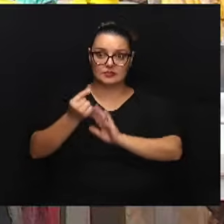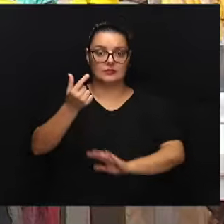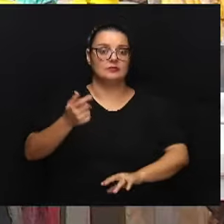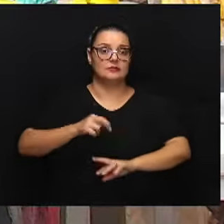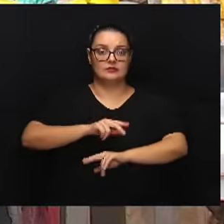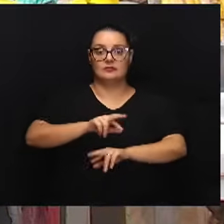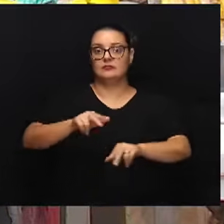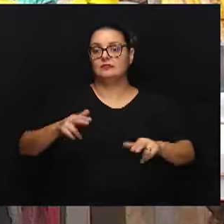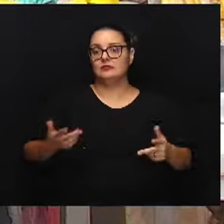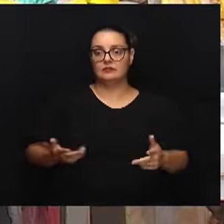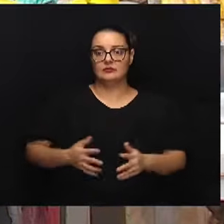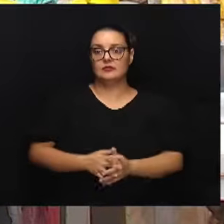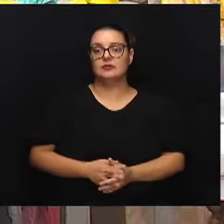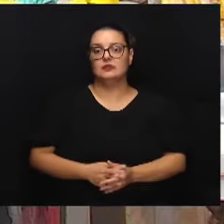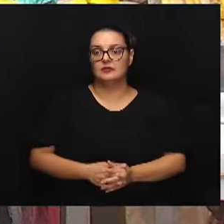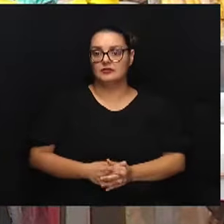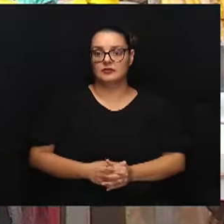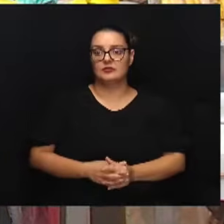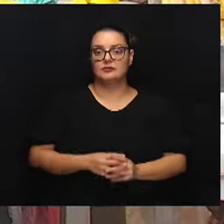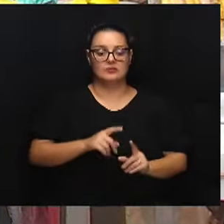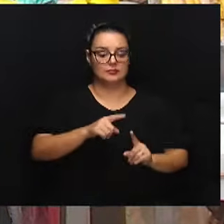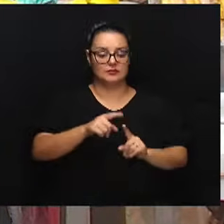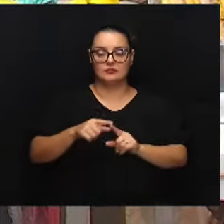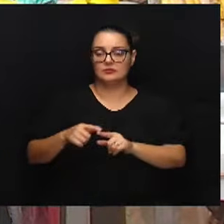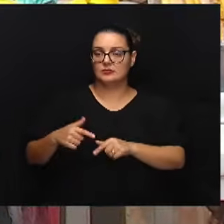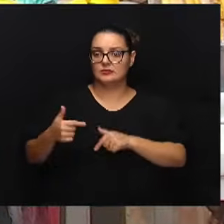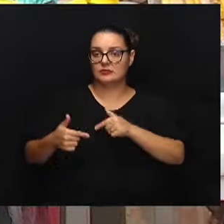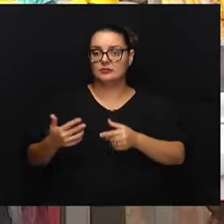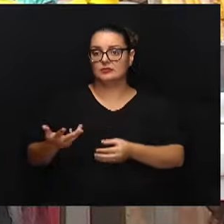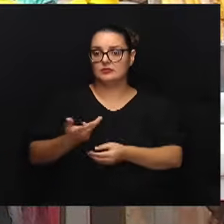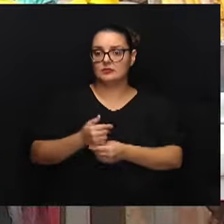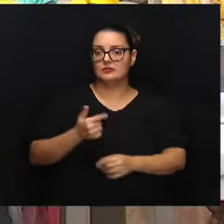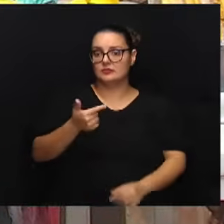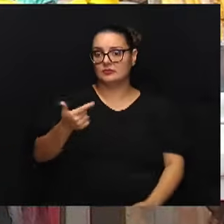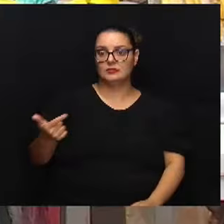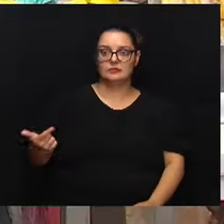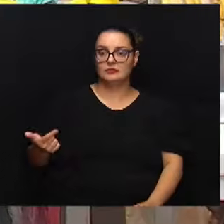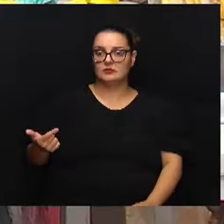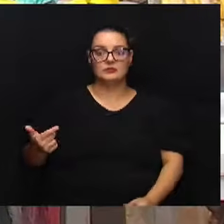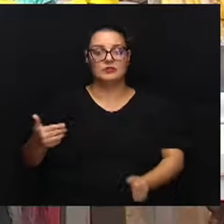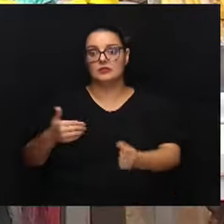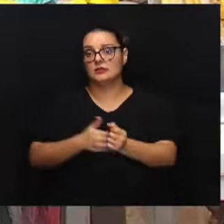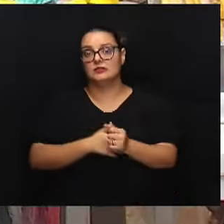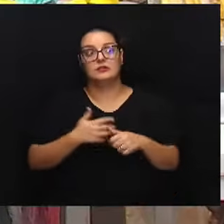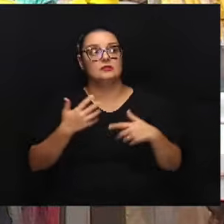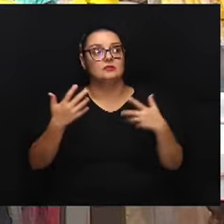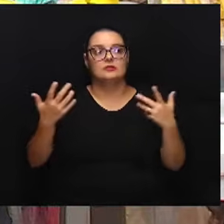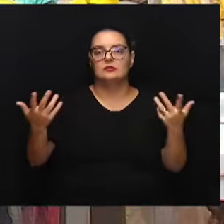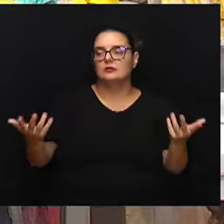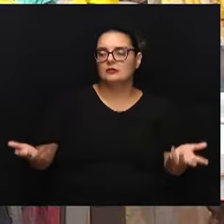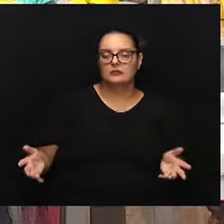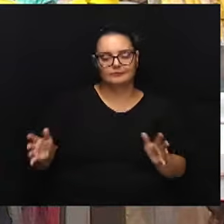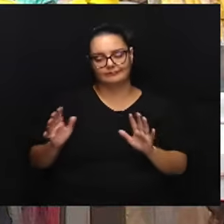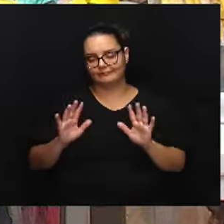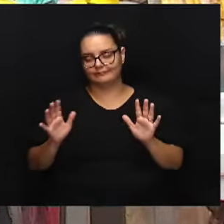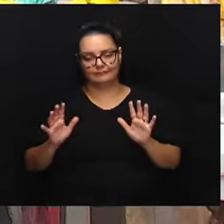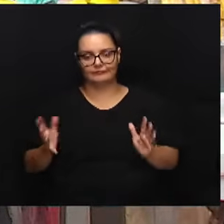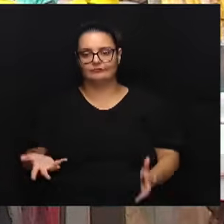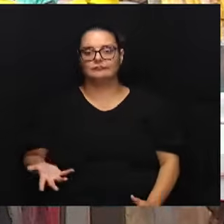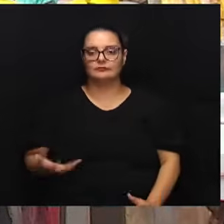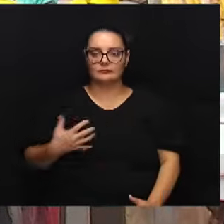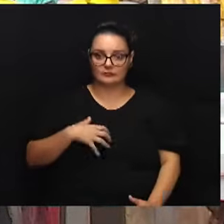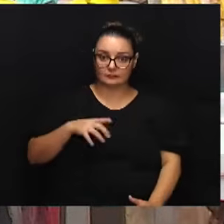inúmeros tipos de trabalho artístico, né? Que não tem um segredo, né? Então é isso